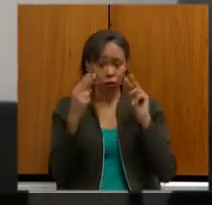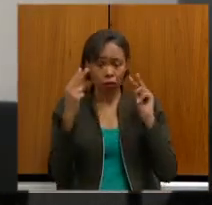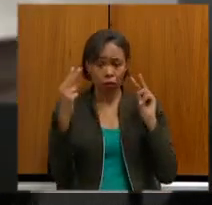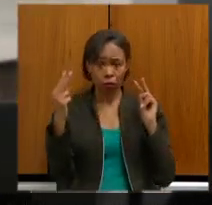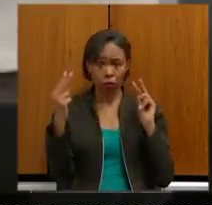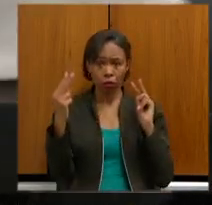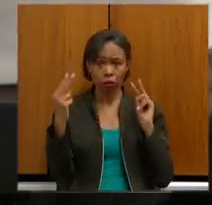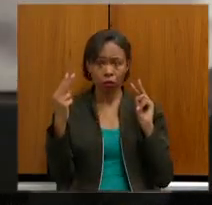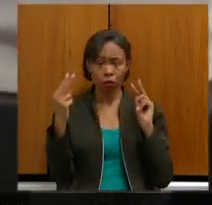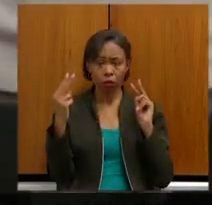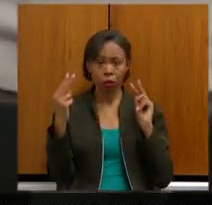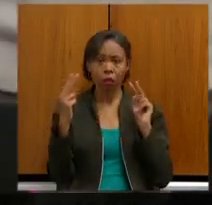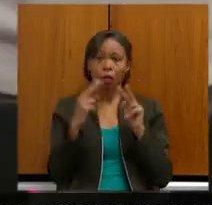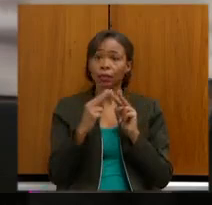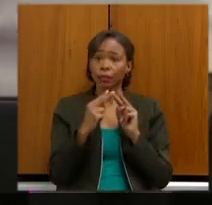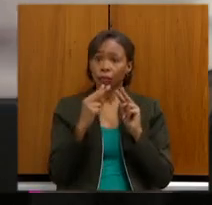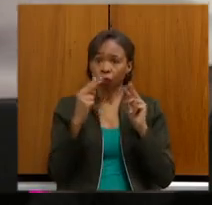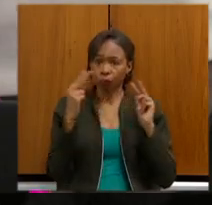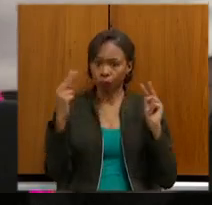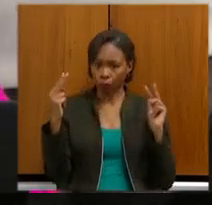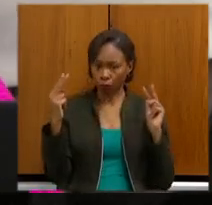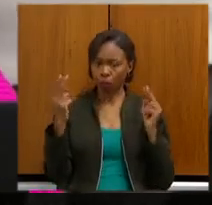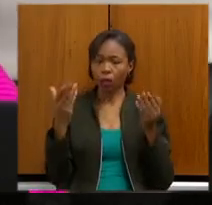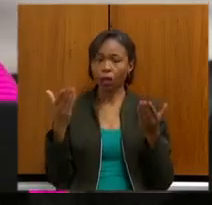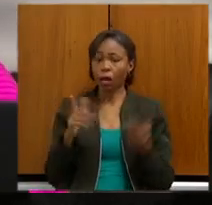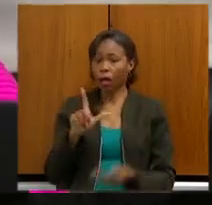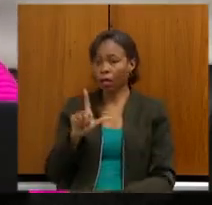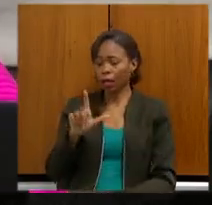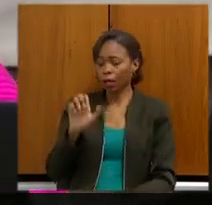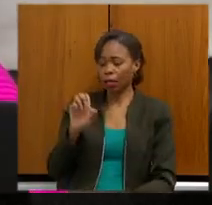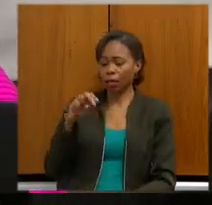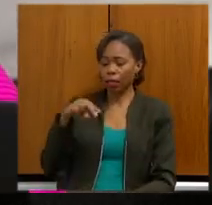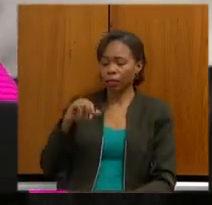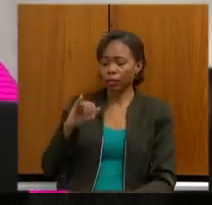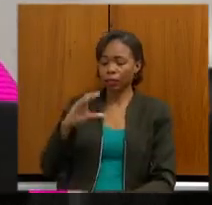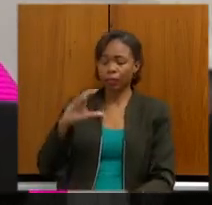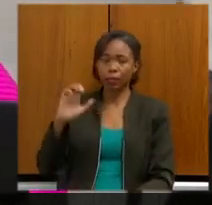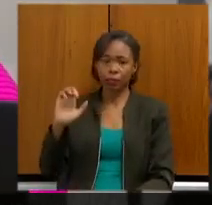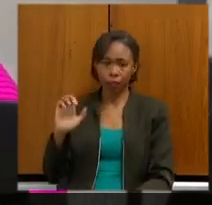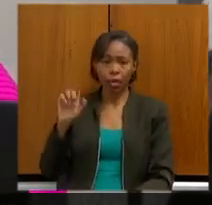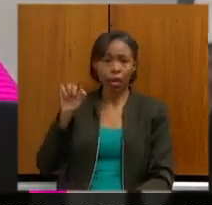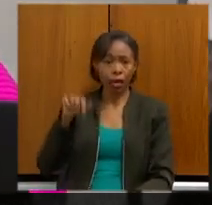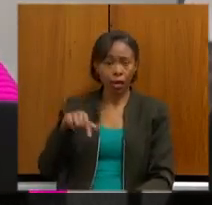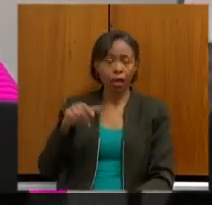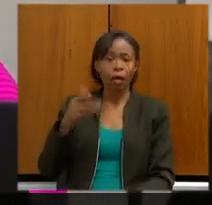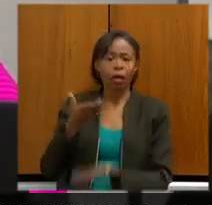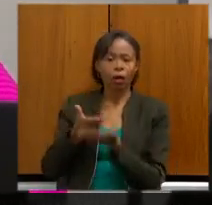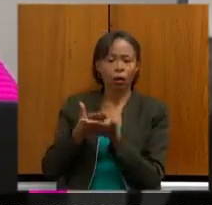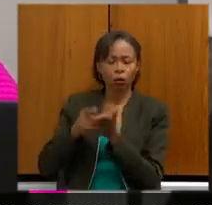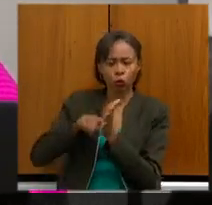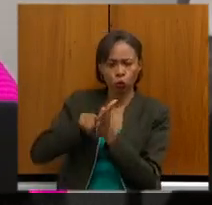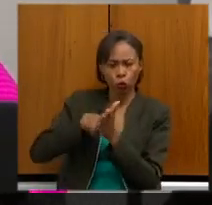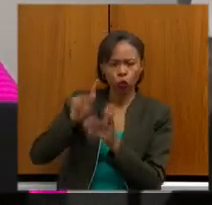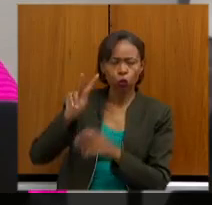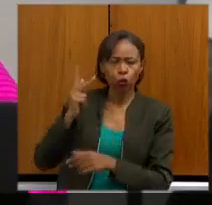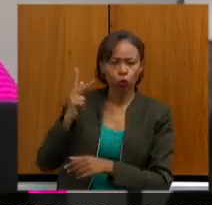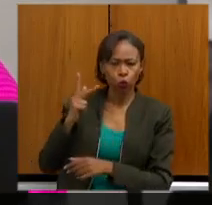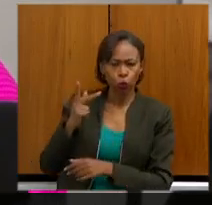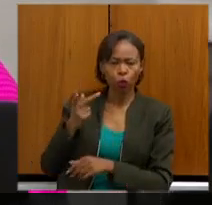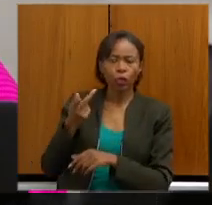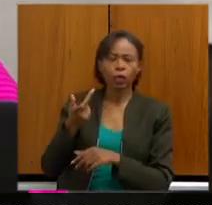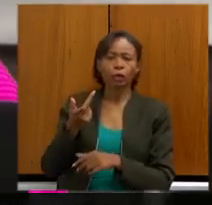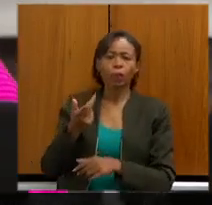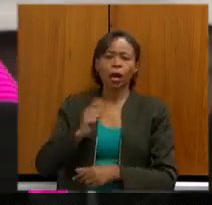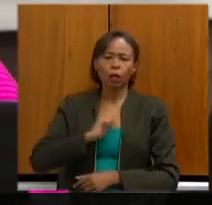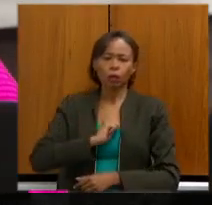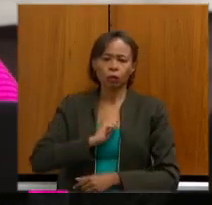não é e de forma remota a Lenice Baeta Historiador antropólogo